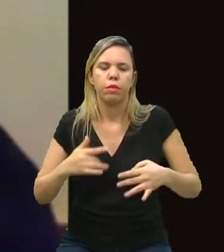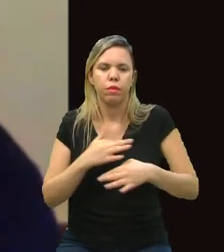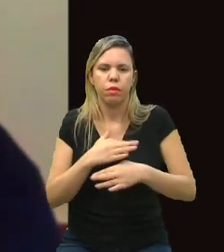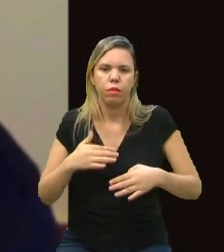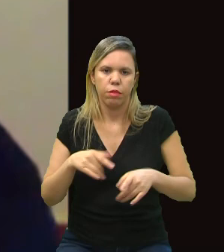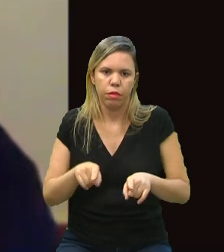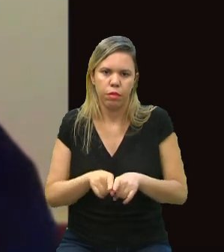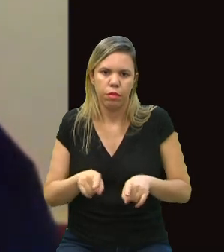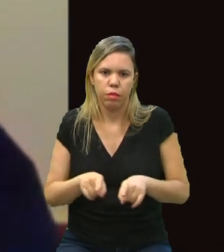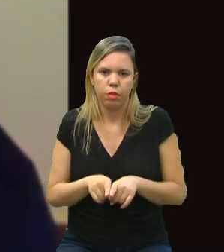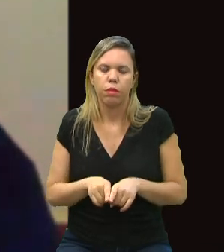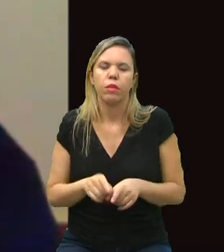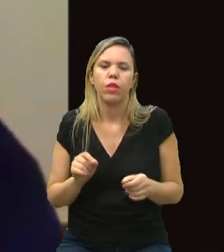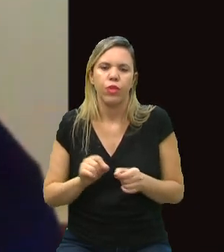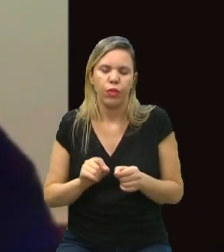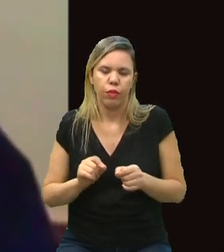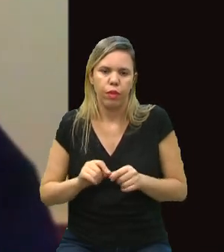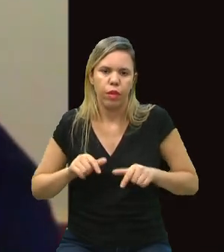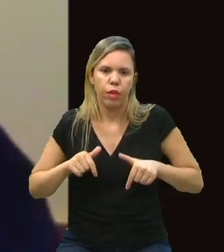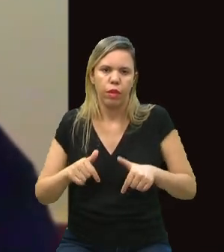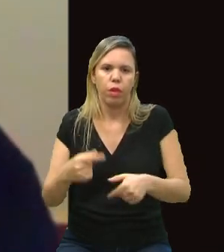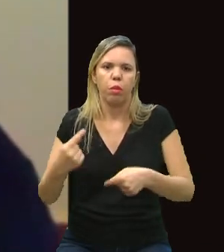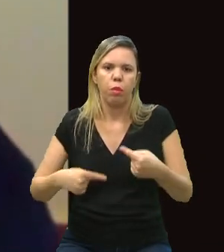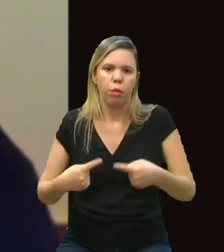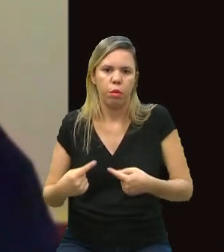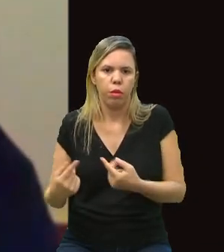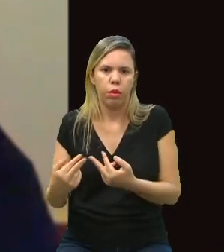de carros, para diminuir